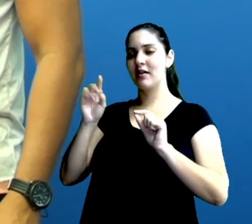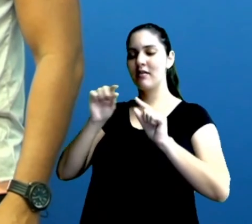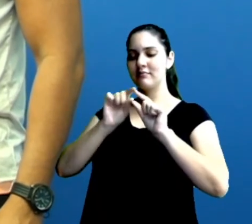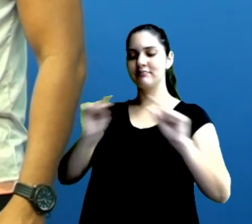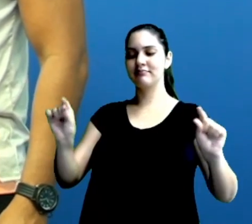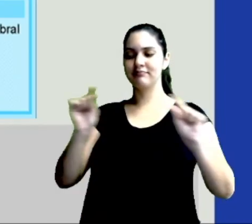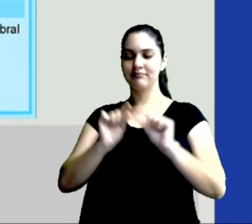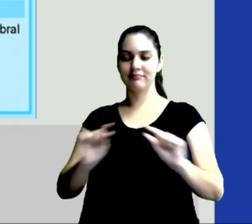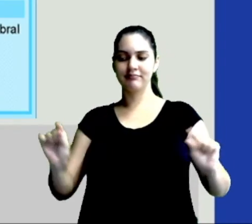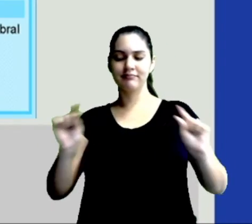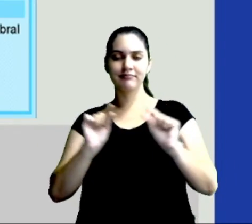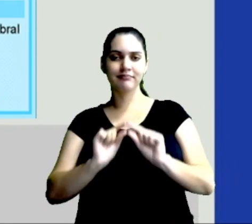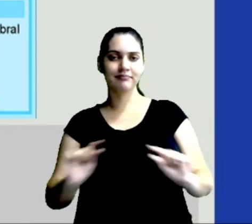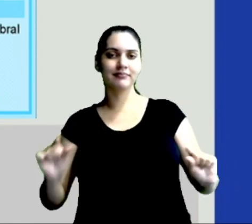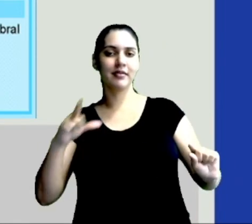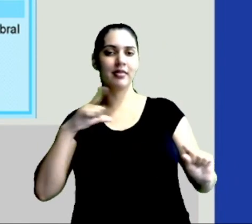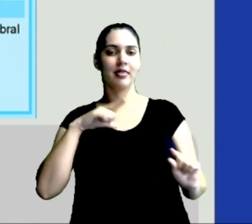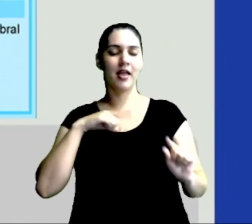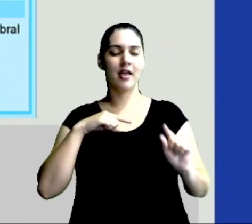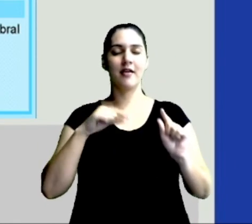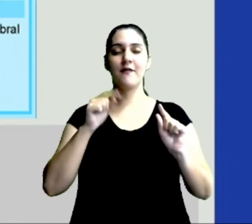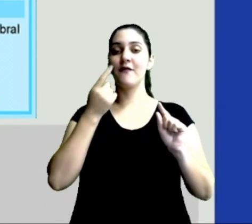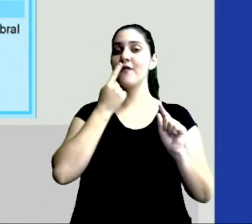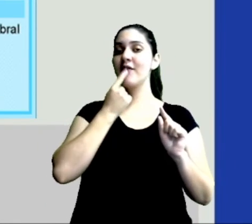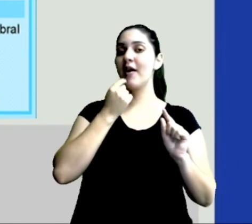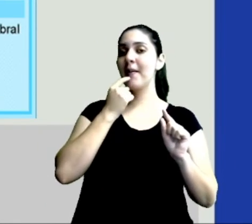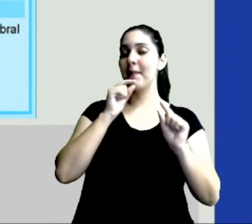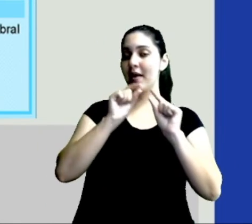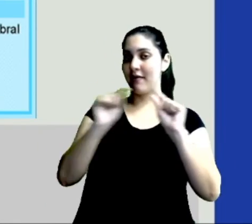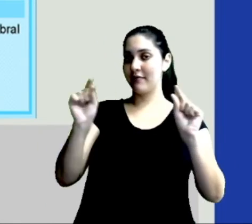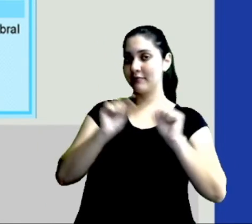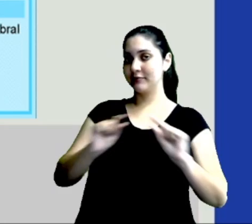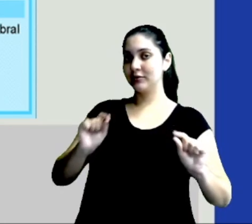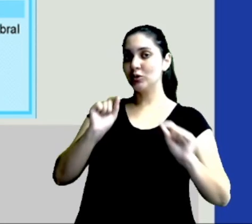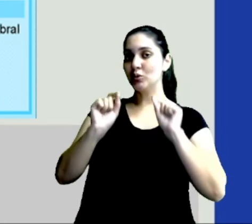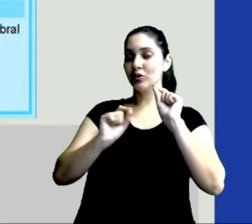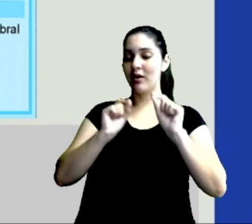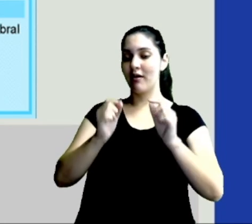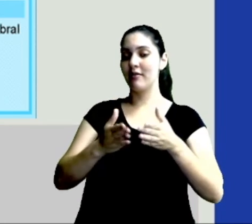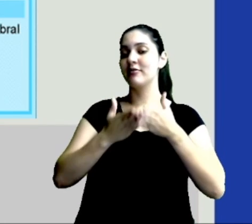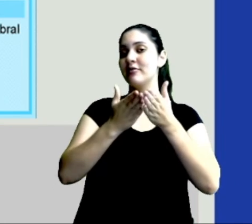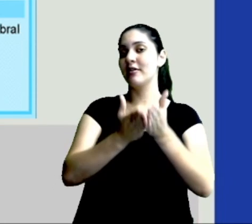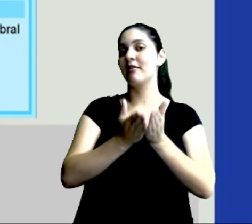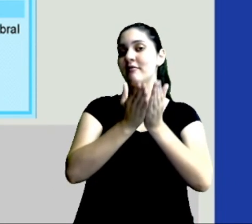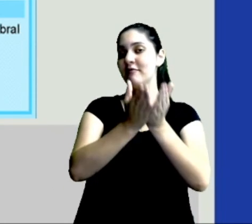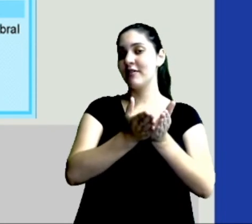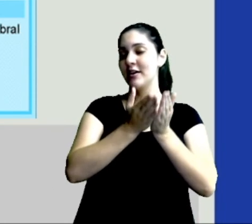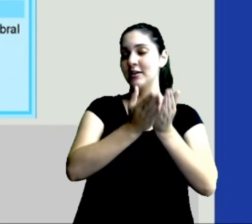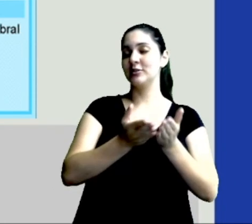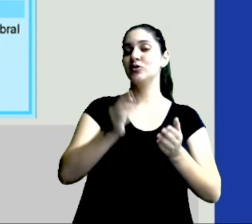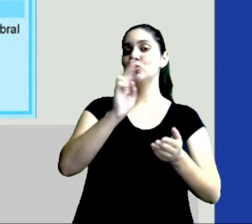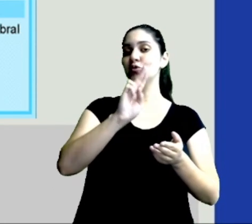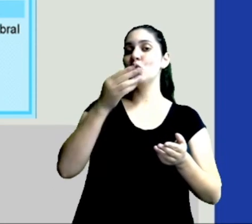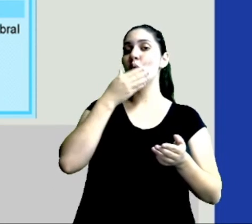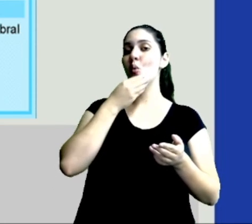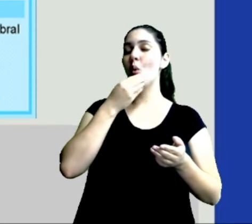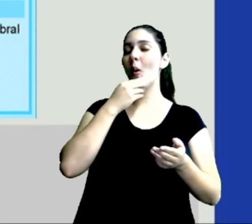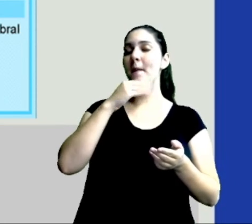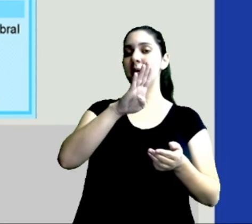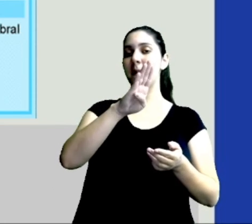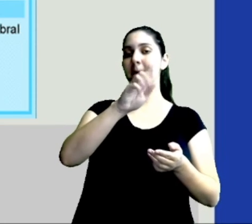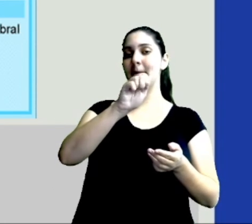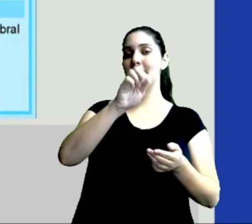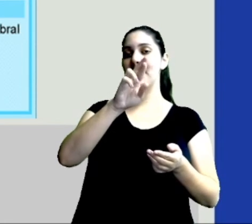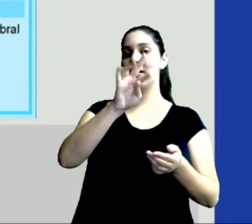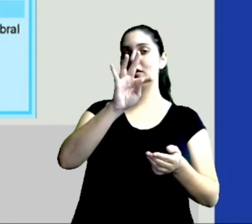legenda, onde está de pontilhado de vermelho, vai ser as navegações feitas por Bartolomeu Dias. A pontilhada